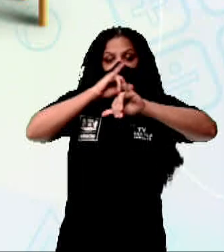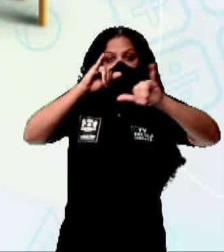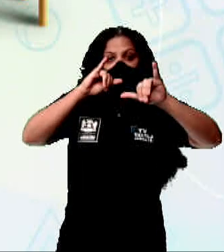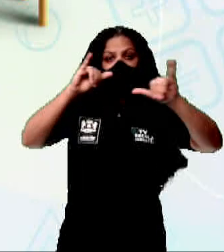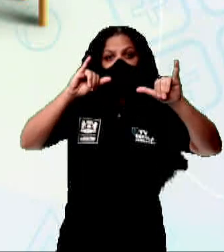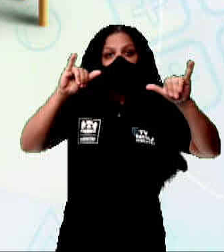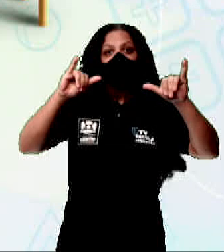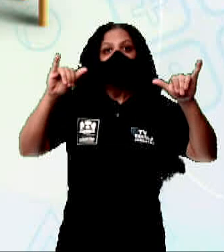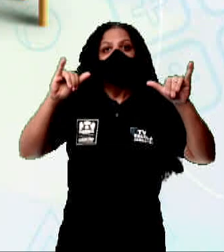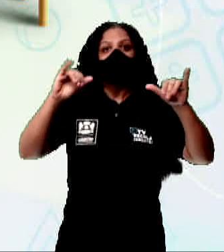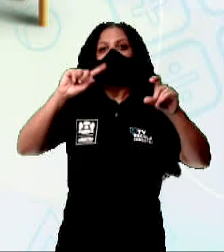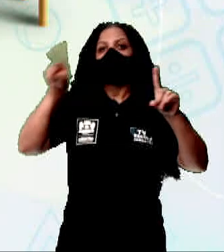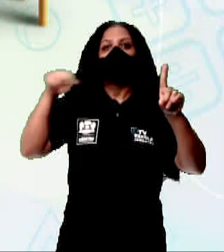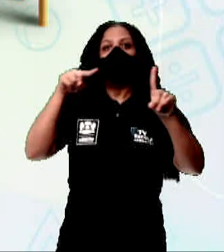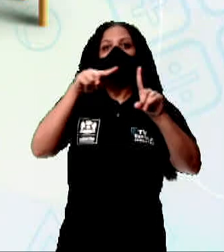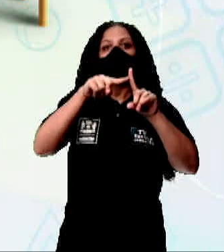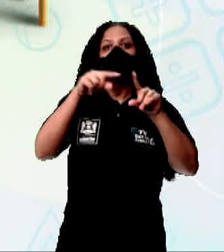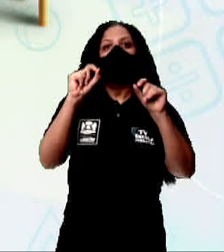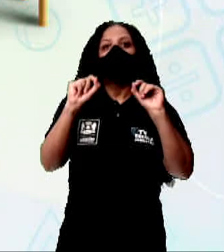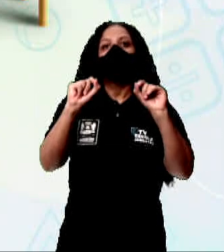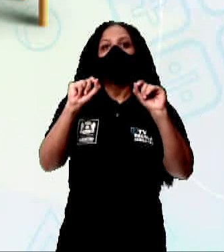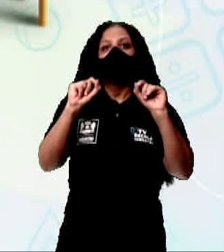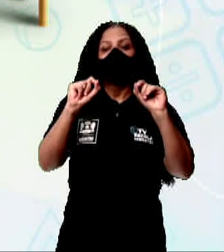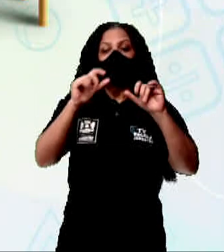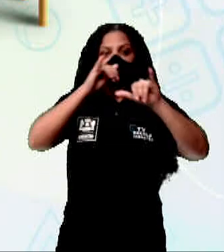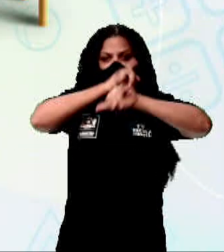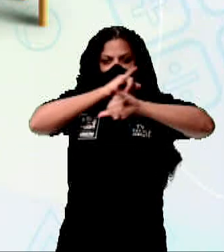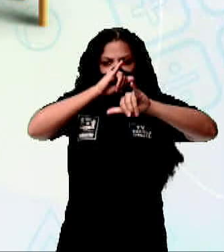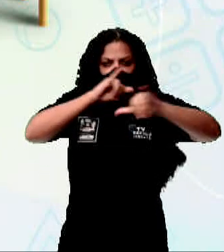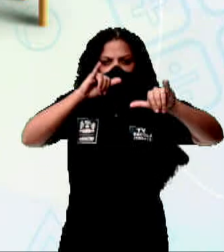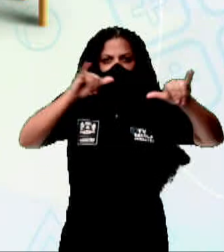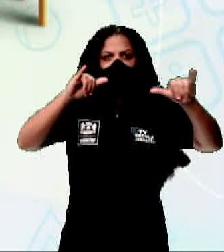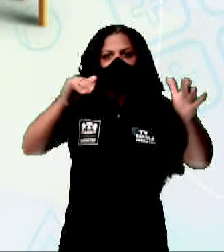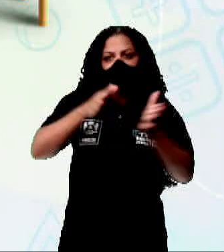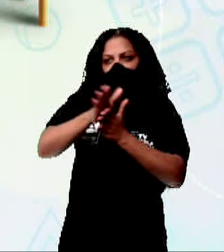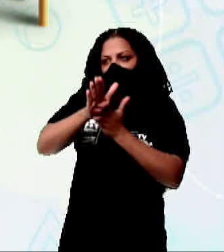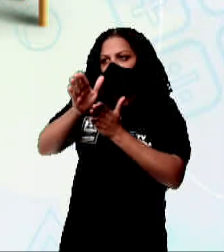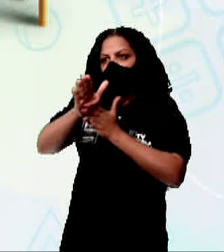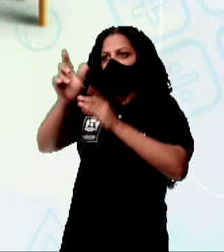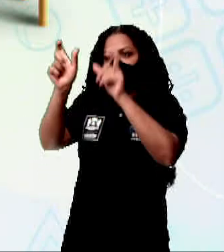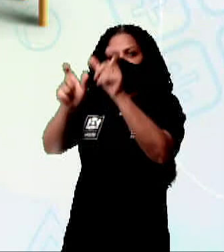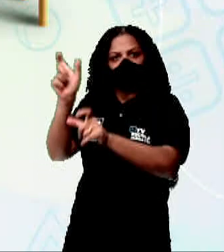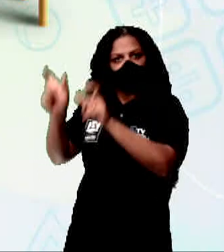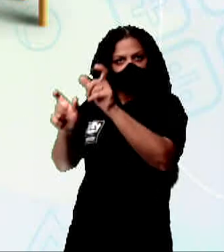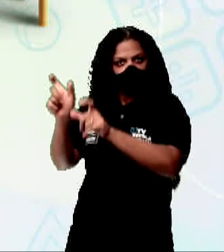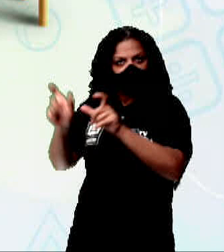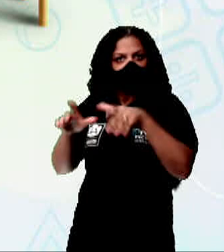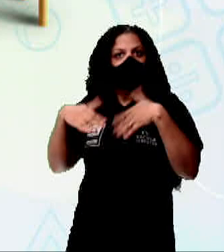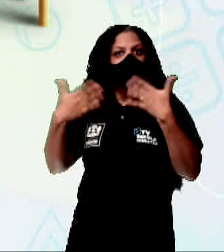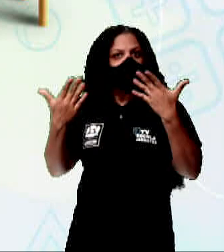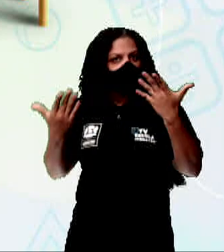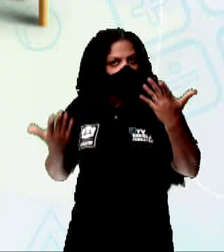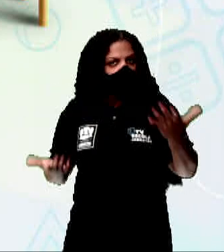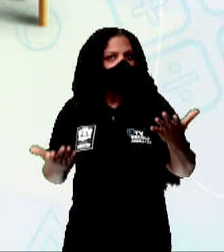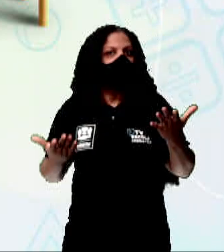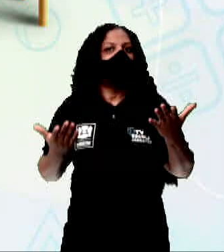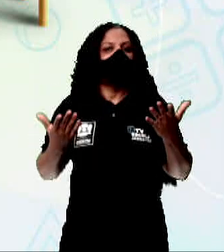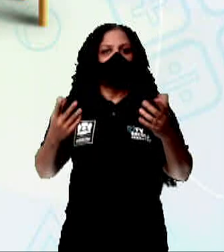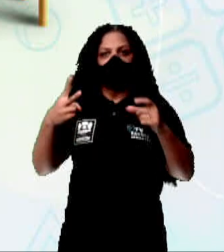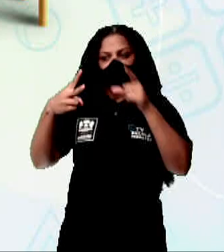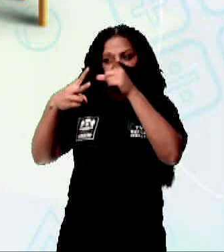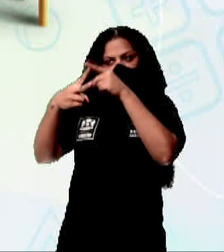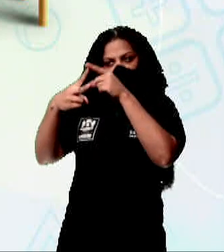alguma informação e que se torne pública. Lembre-se, publicidade, propaganda, publicitário,